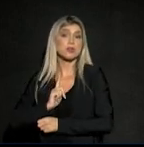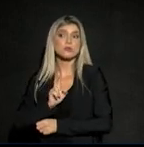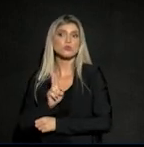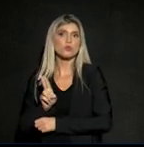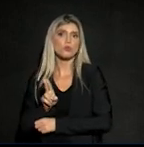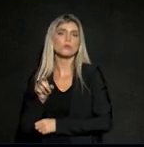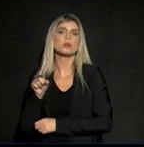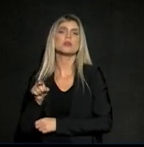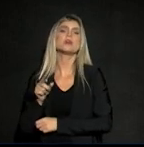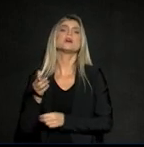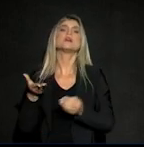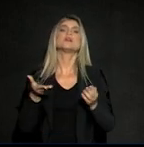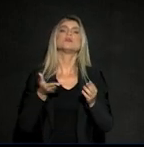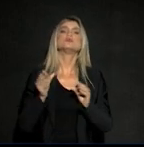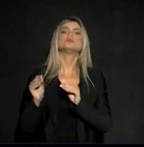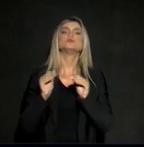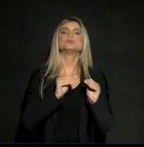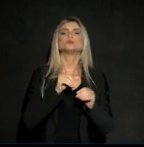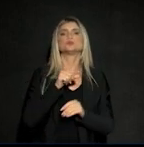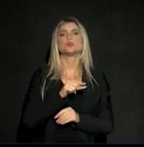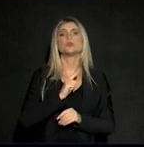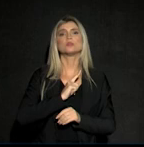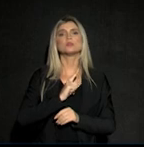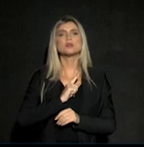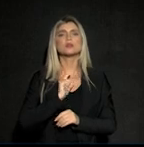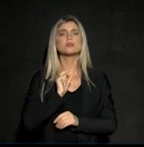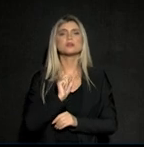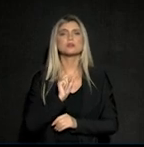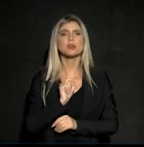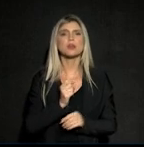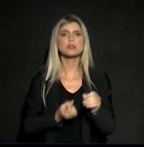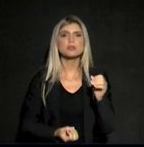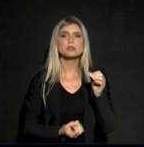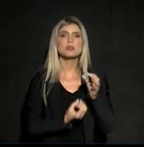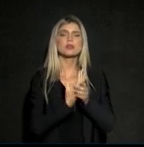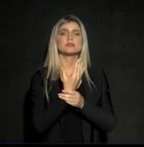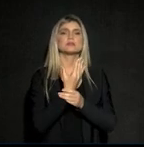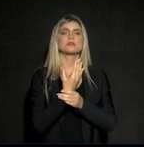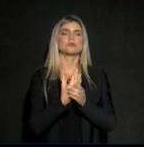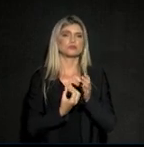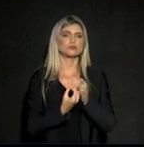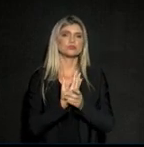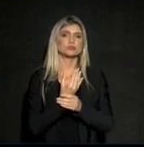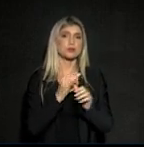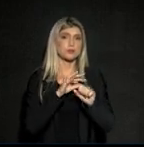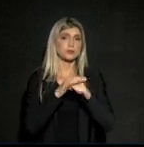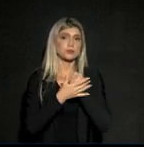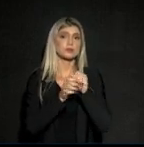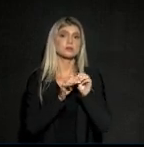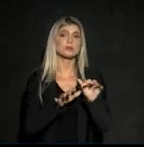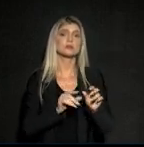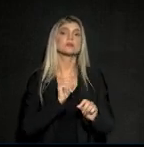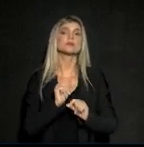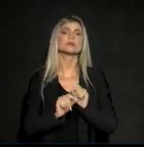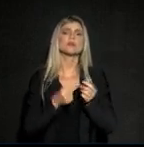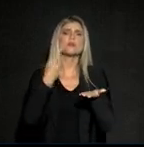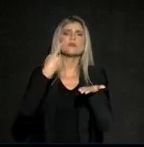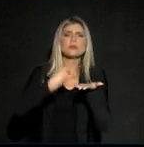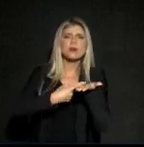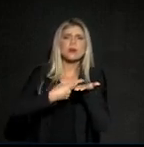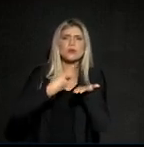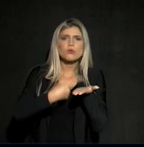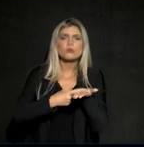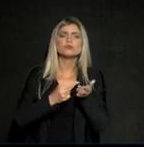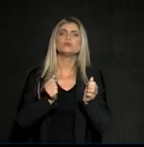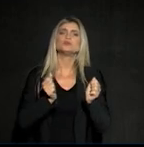ouvir é uma força-tarefa para colocar no ar Ele nasceu prematuro ali mais muito bem e um acordo com